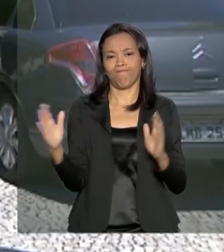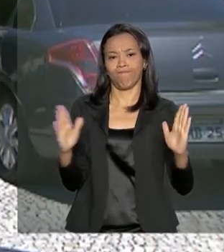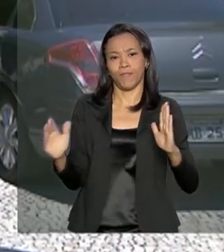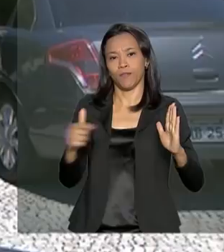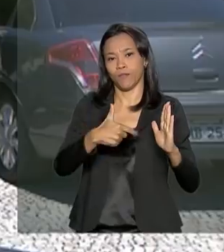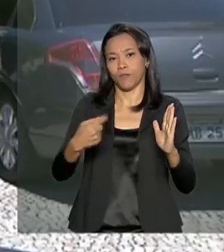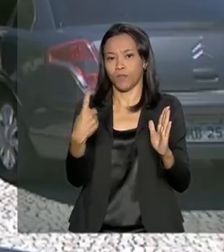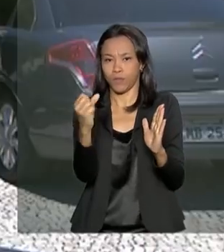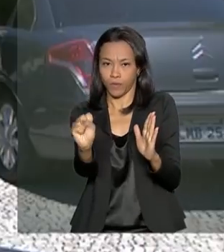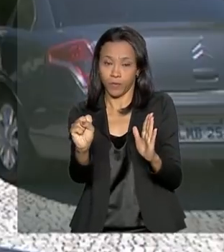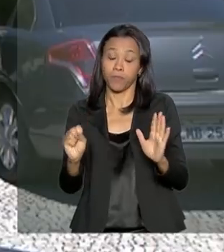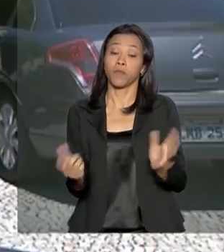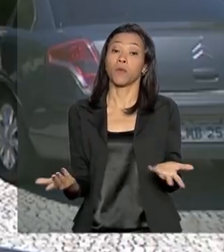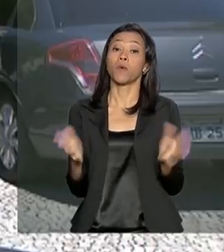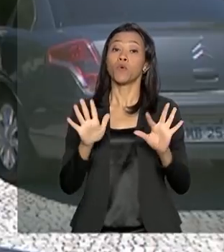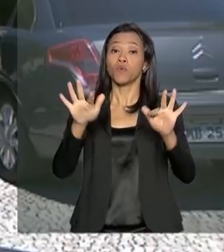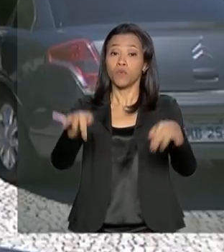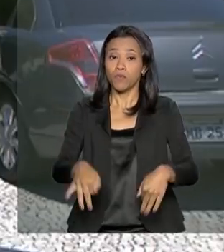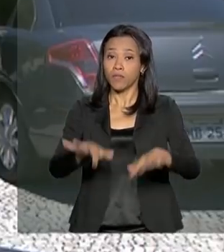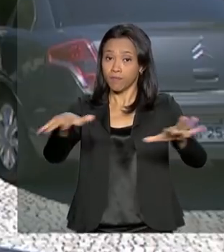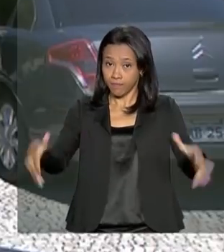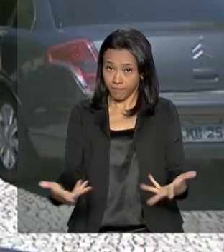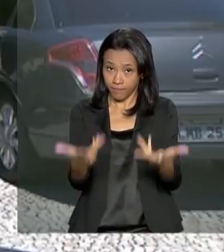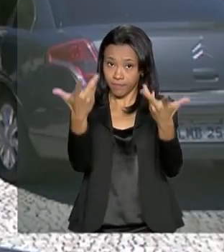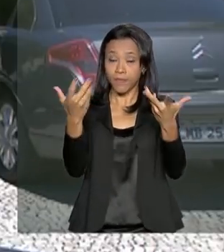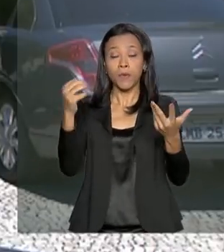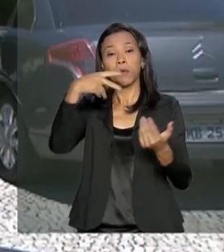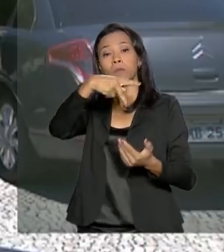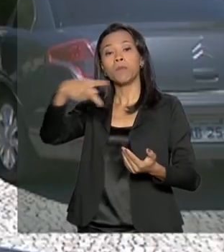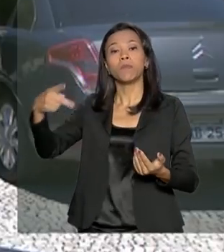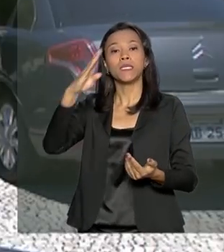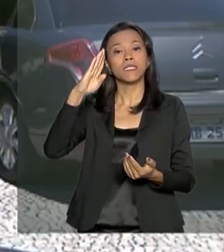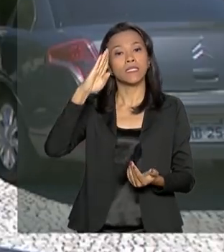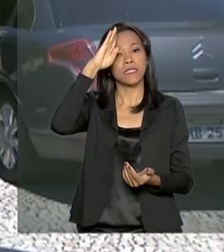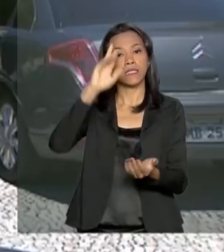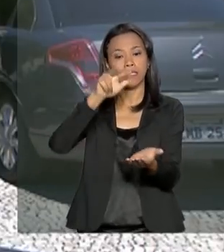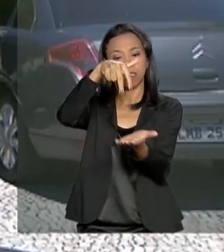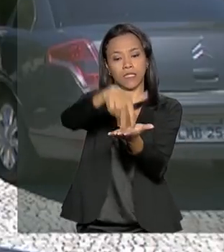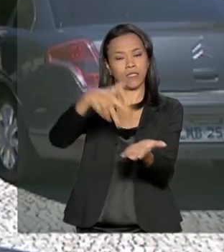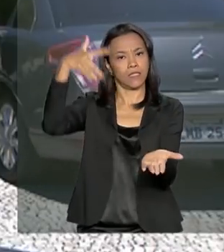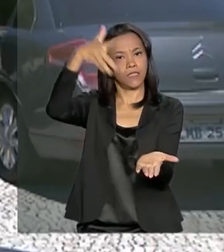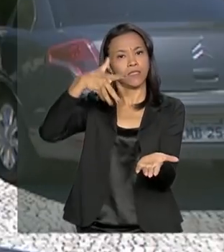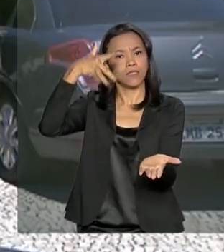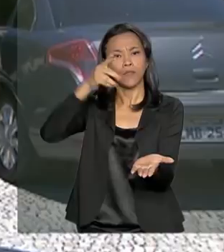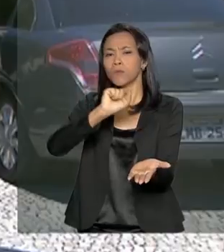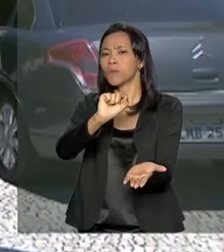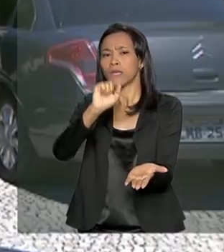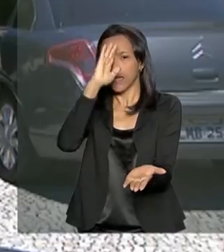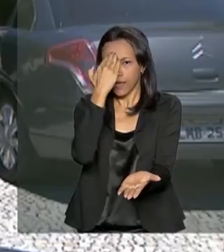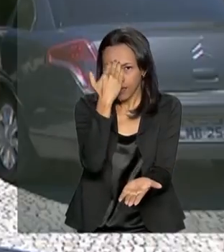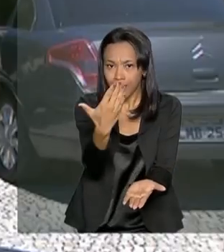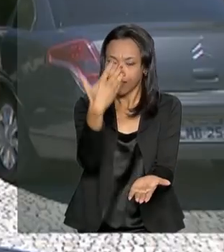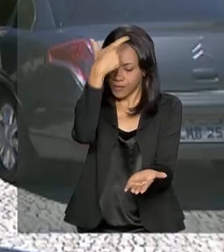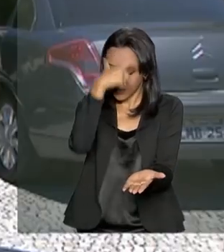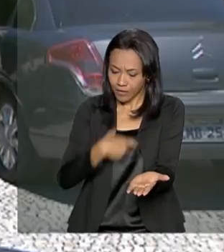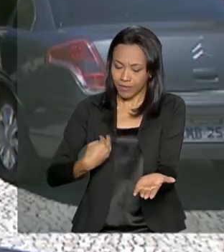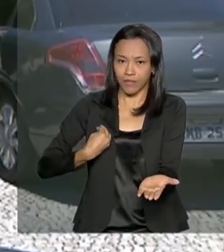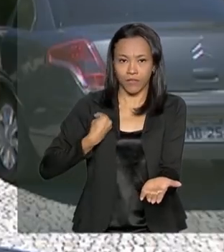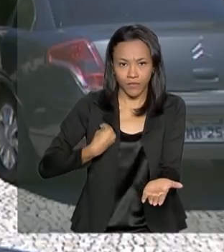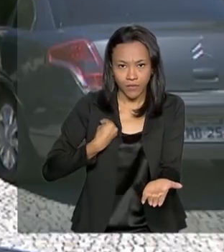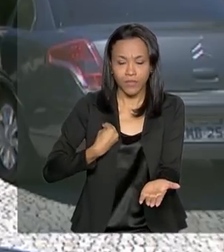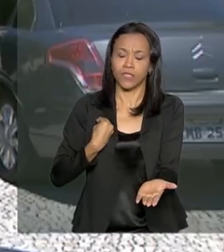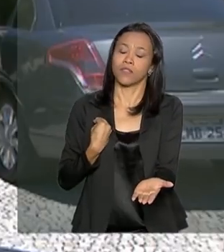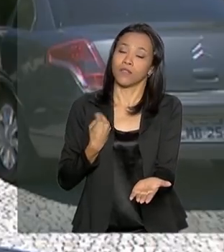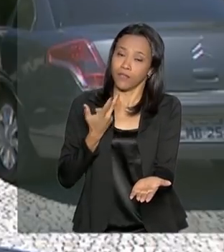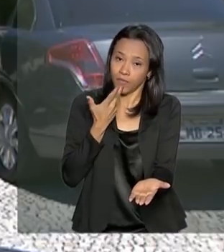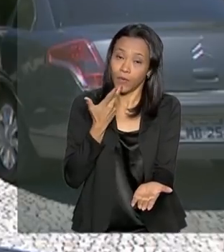2018 no fim da cerimônia o Presidente da República fez um discurso ele agradeceu porque está vivo disse que